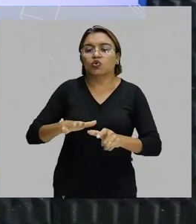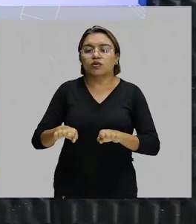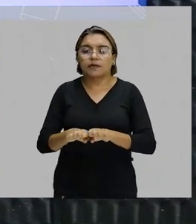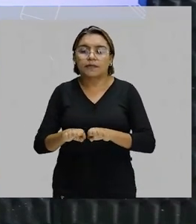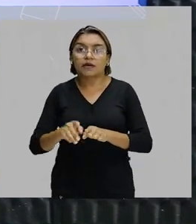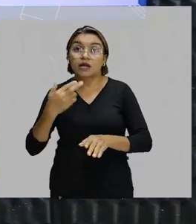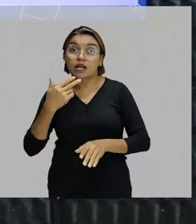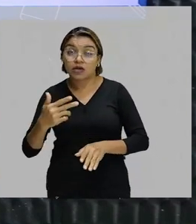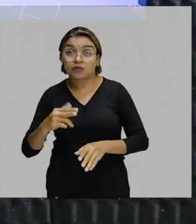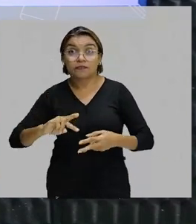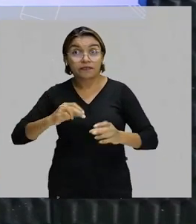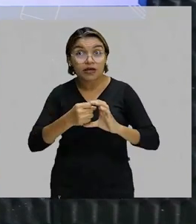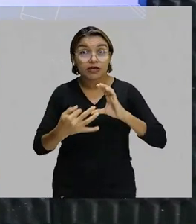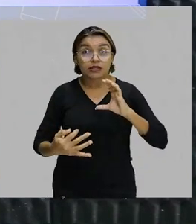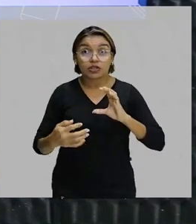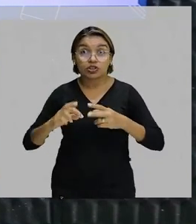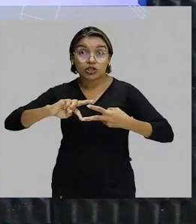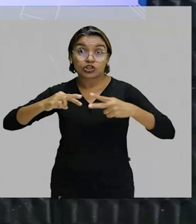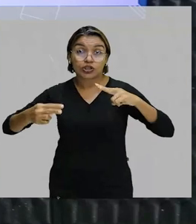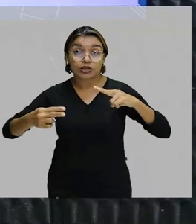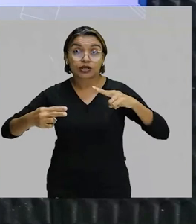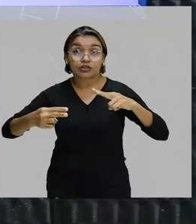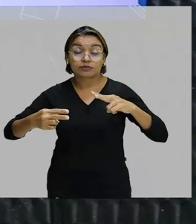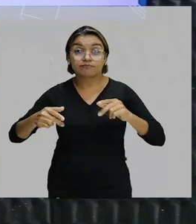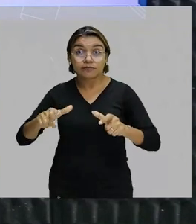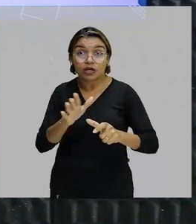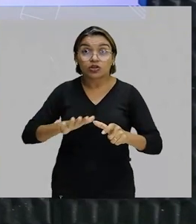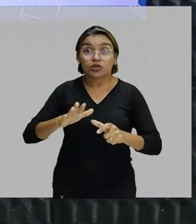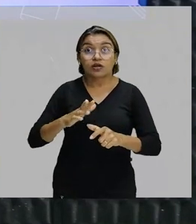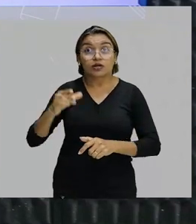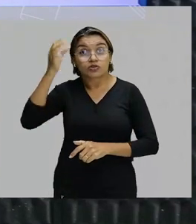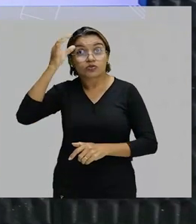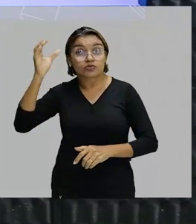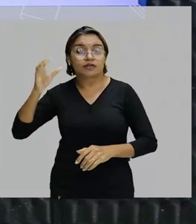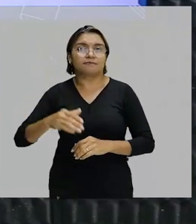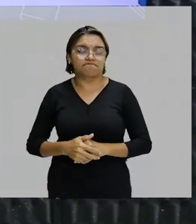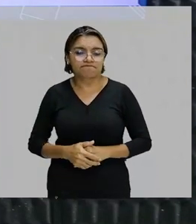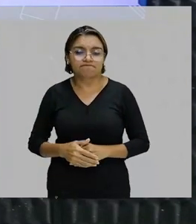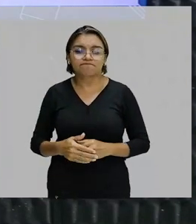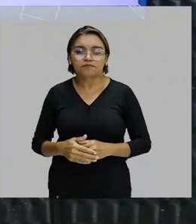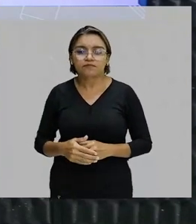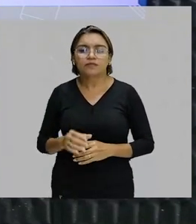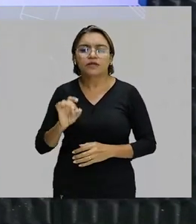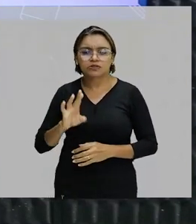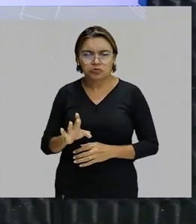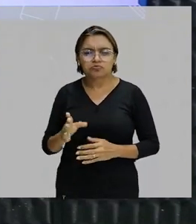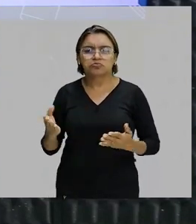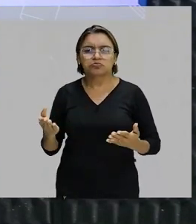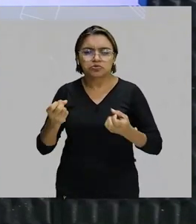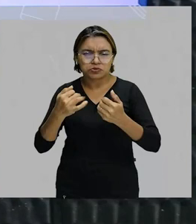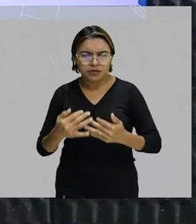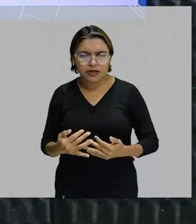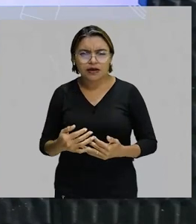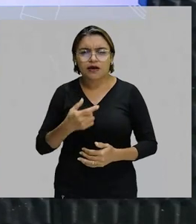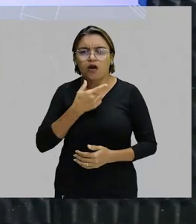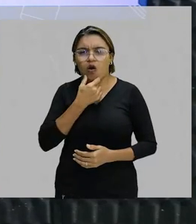características genéticas territoriais e culturais então a gente fica até aqui com FIT nessa parte aqui para você entender mais